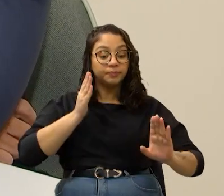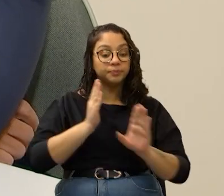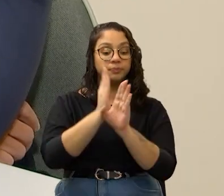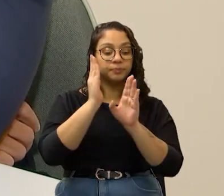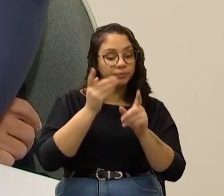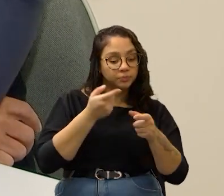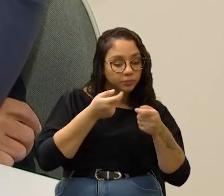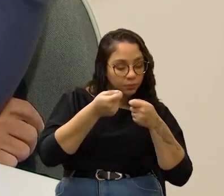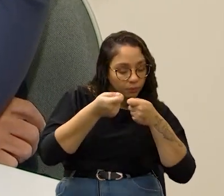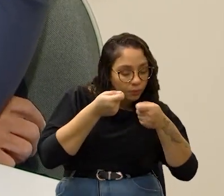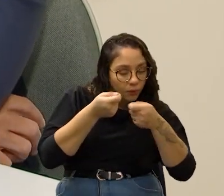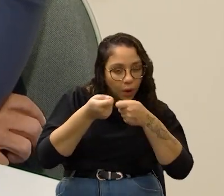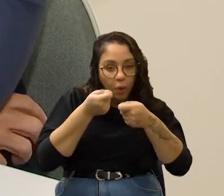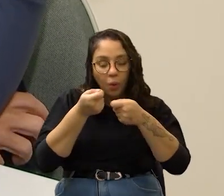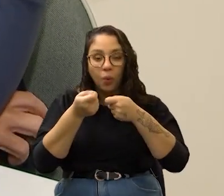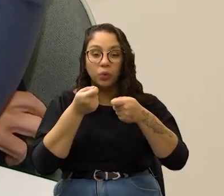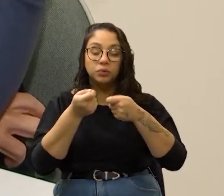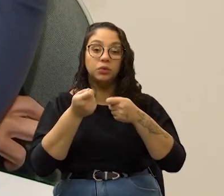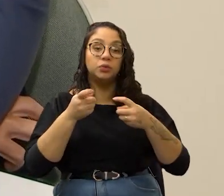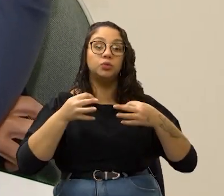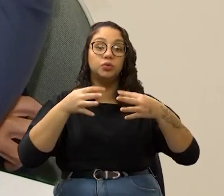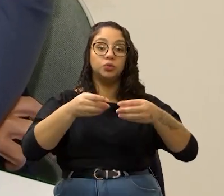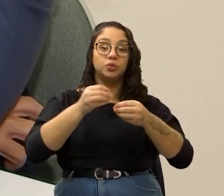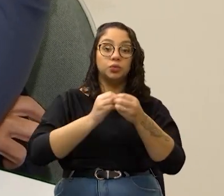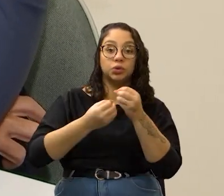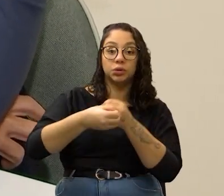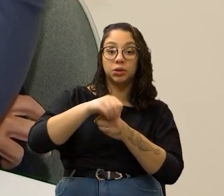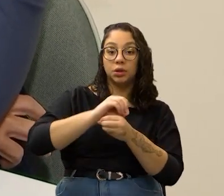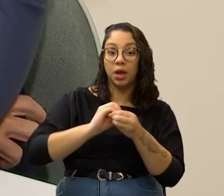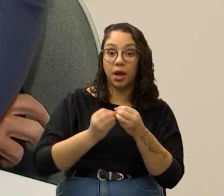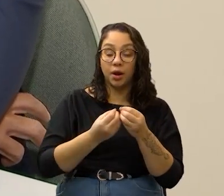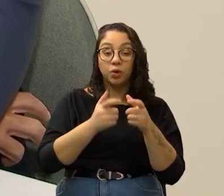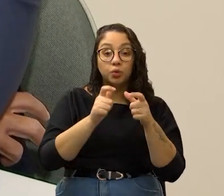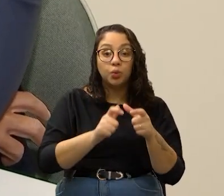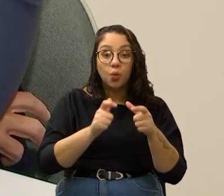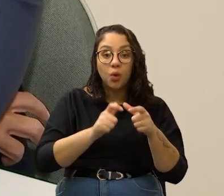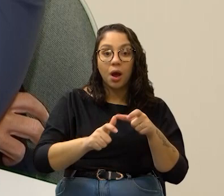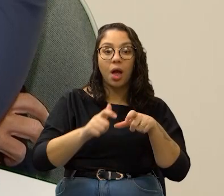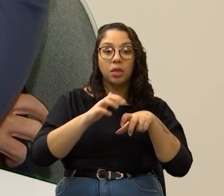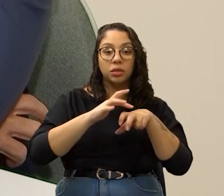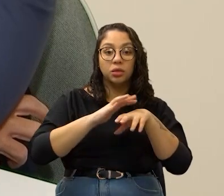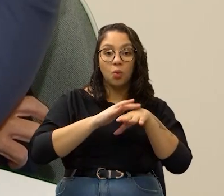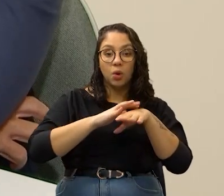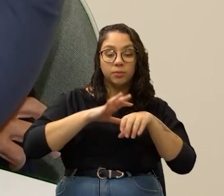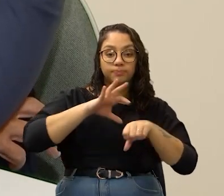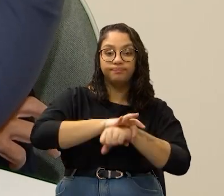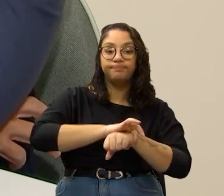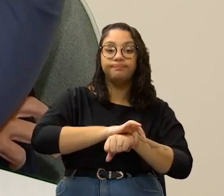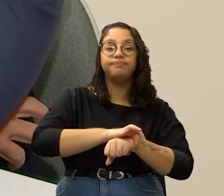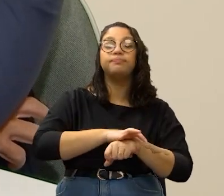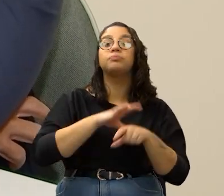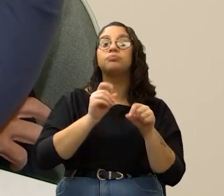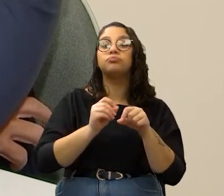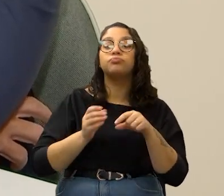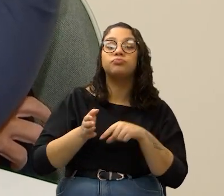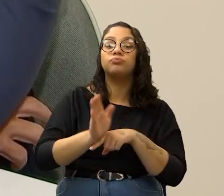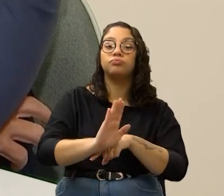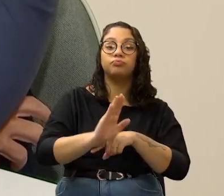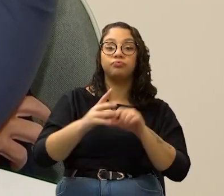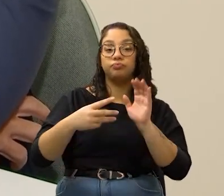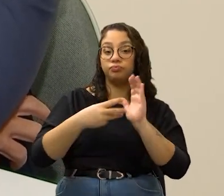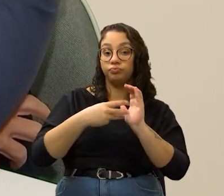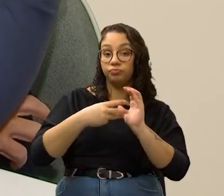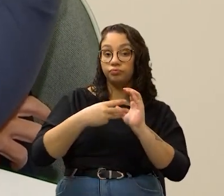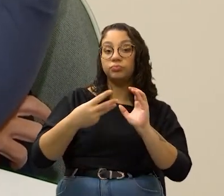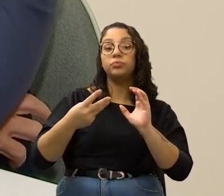conseguem controlar todas as células locais, fazendo com que as células locais